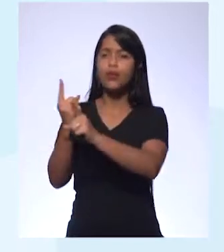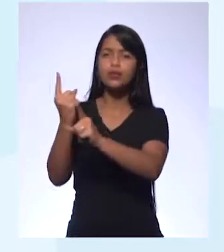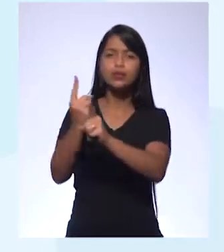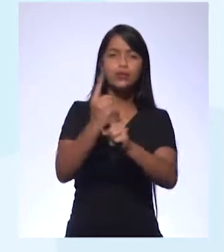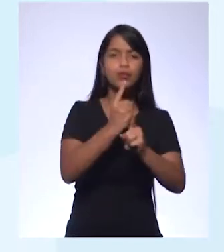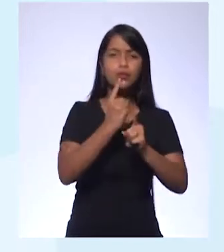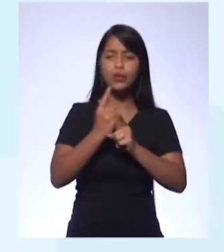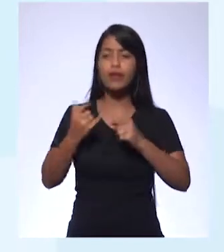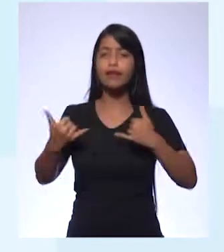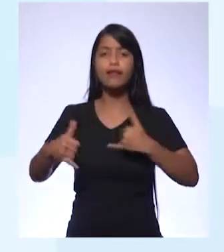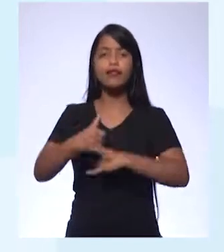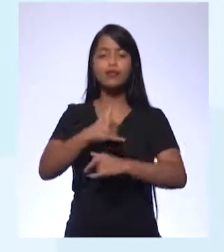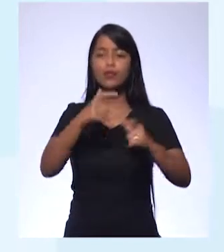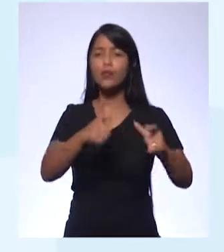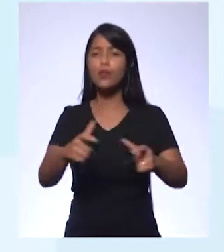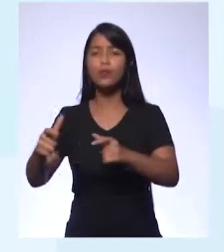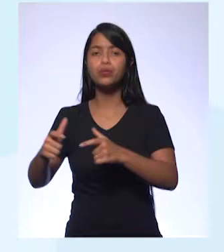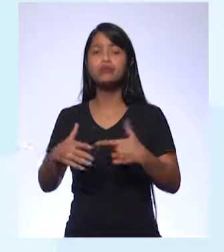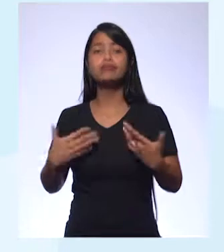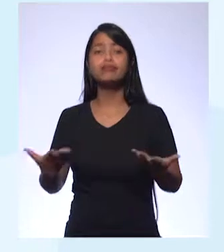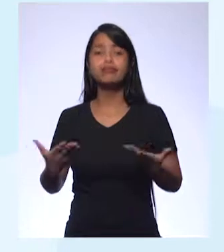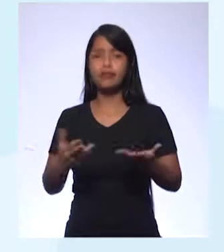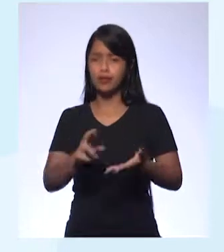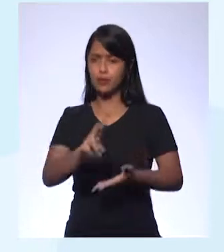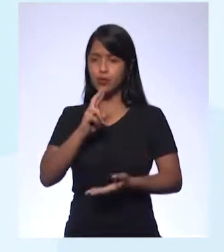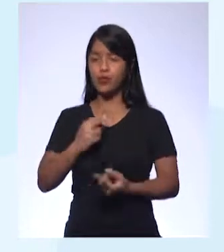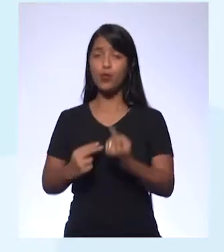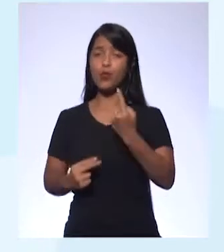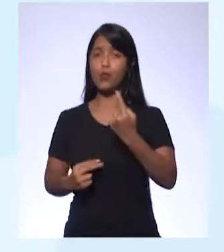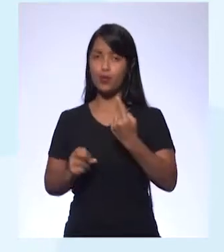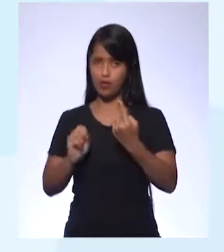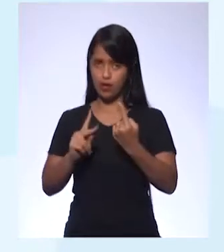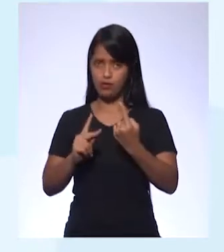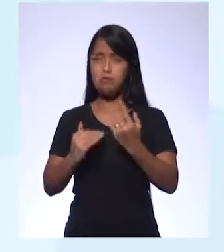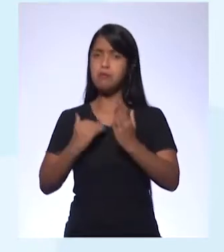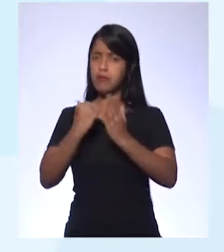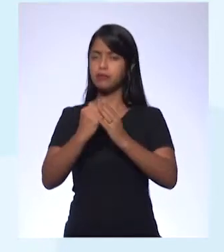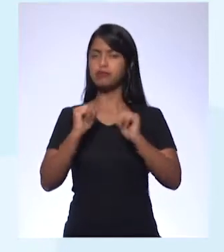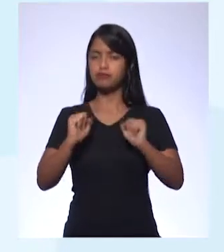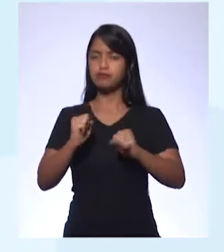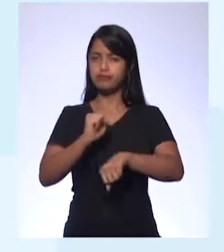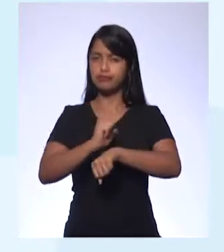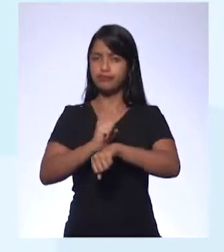menos, de energia. Pode citar mais, tá? Mas pelo menos uma. Tá bom? 2 minutinhos.